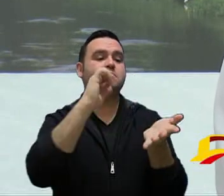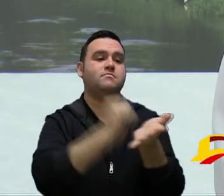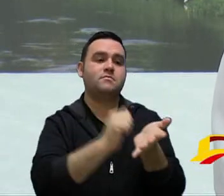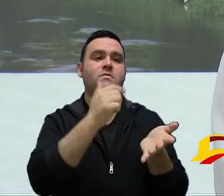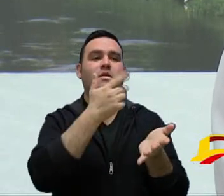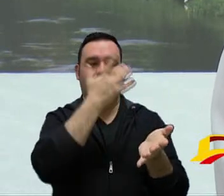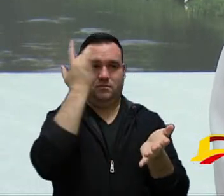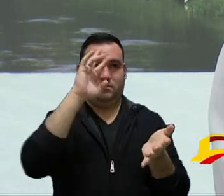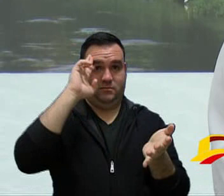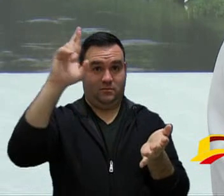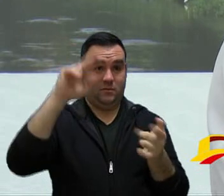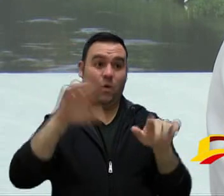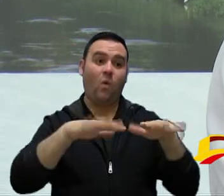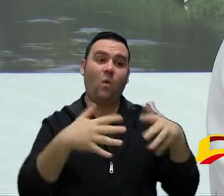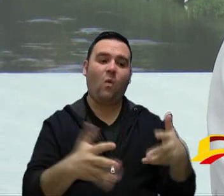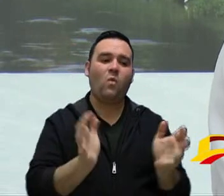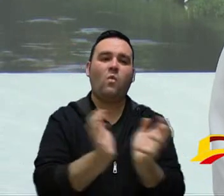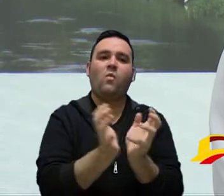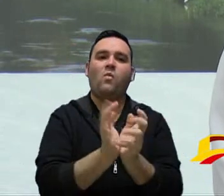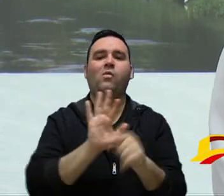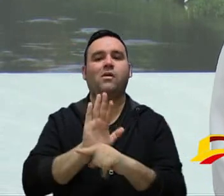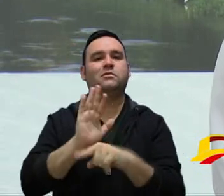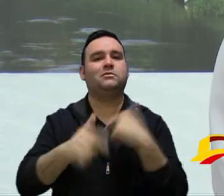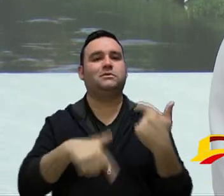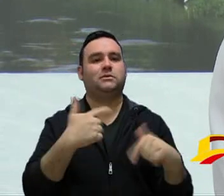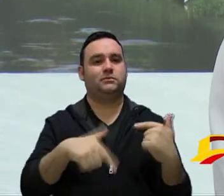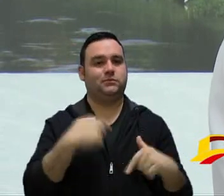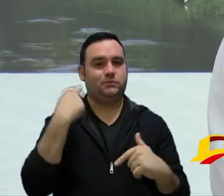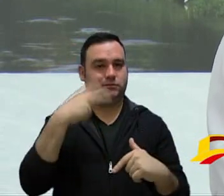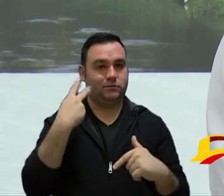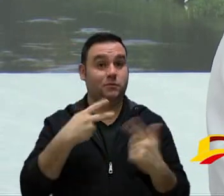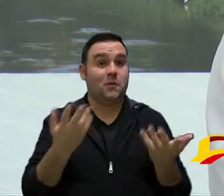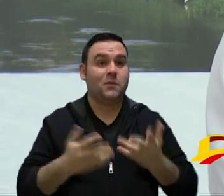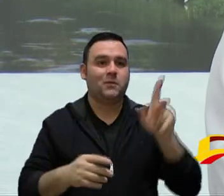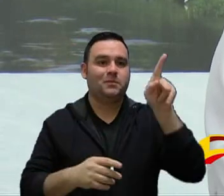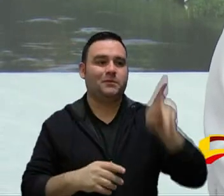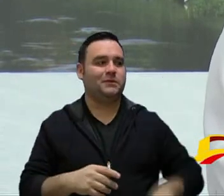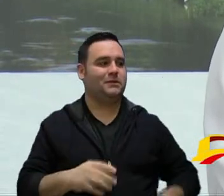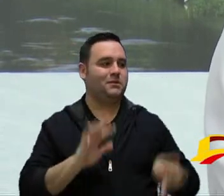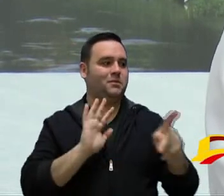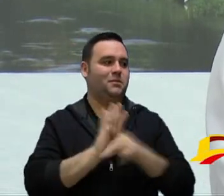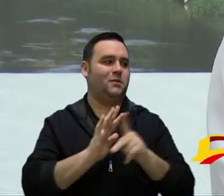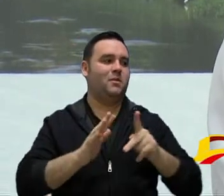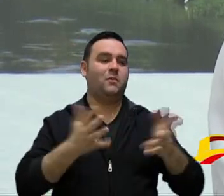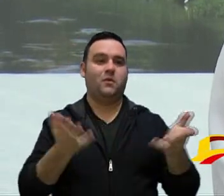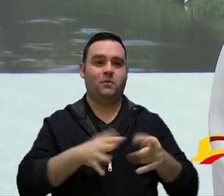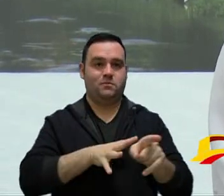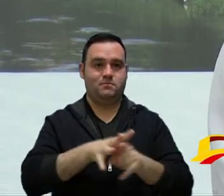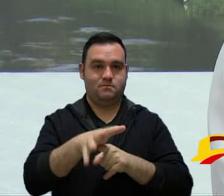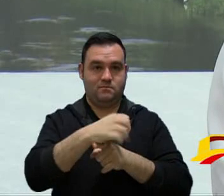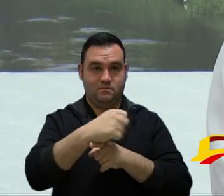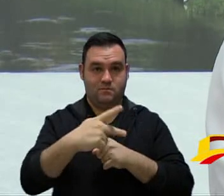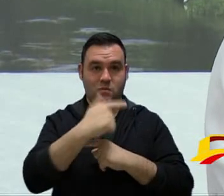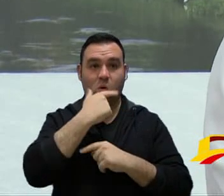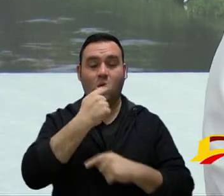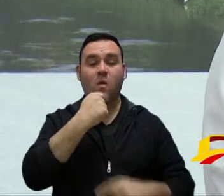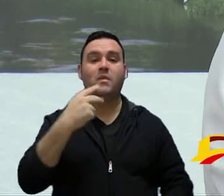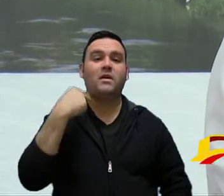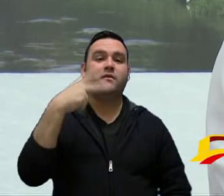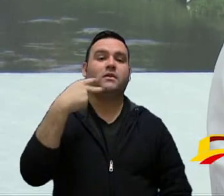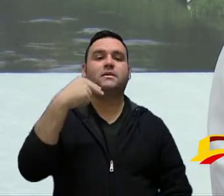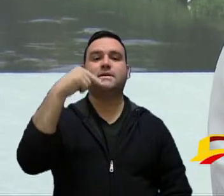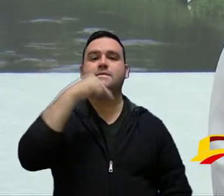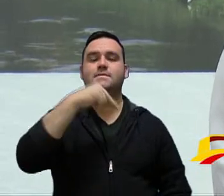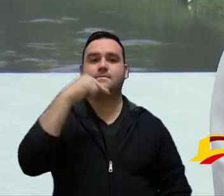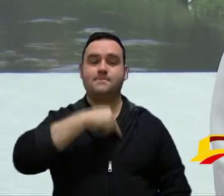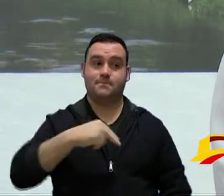com cerimonial ou com assessoria do vereador com a palavra o presidente desta audiência pública excelentíssimo senhor